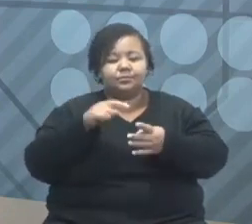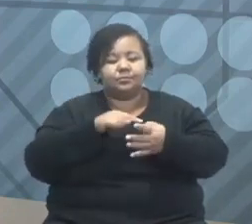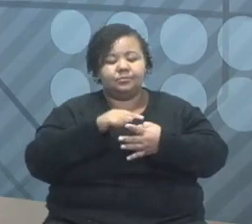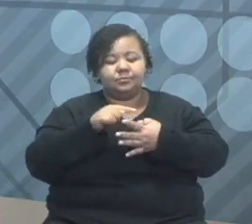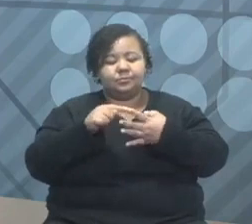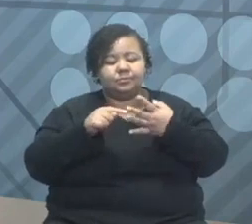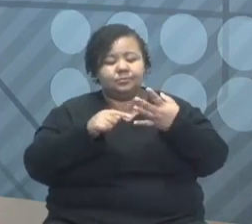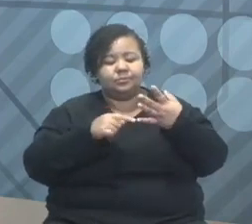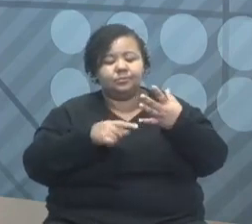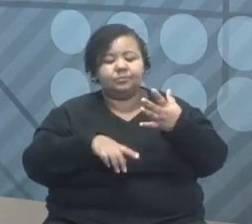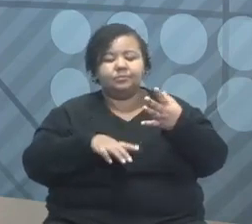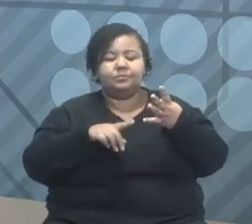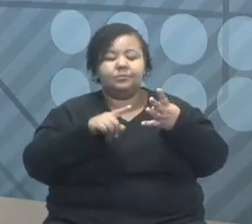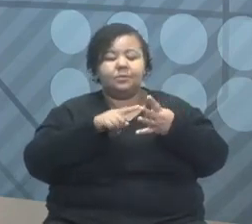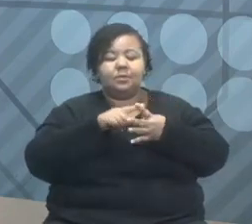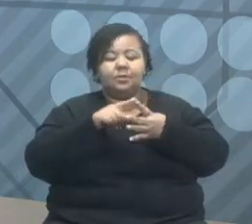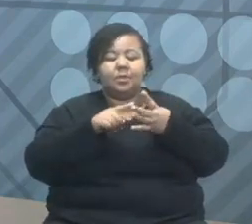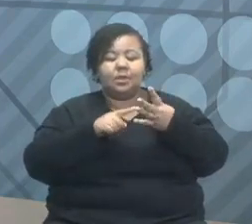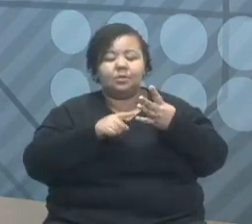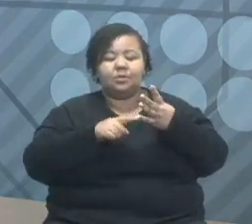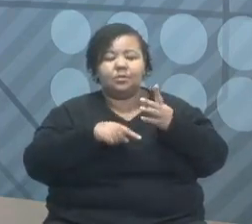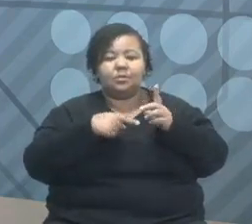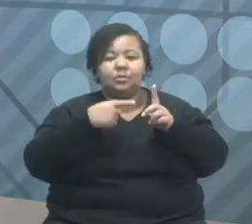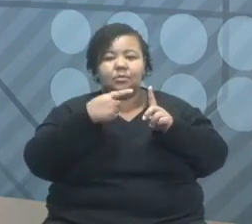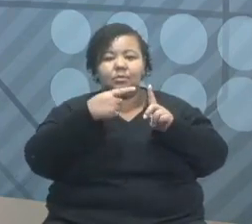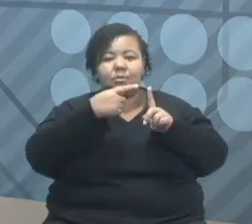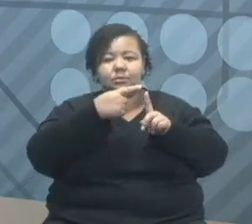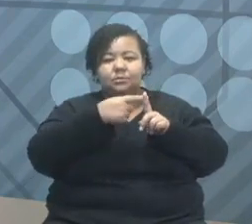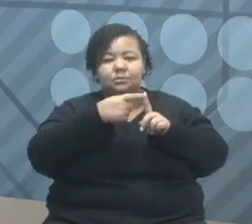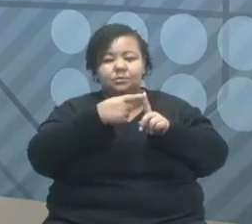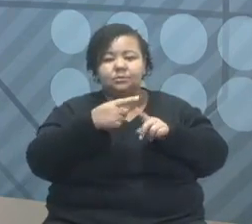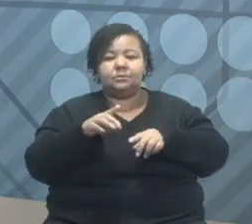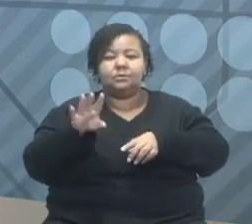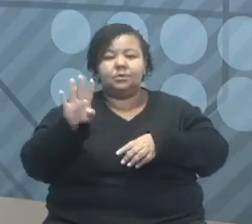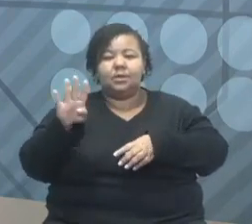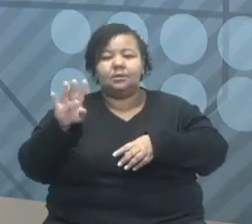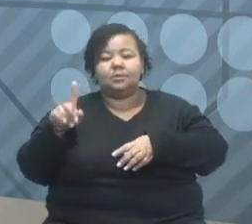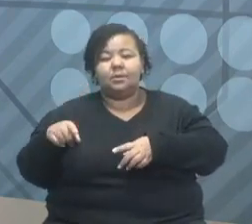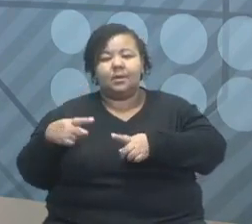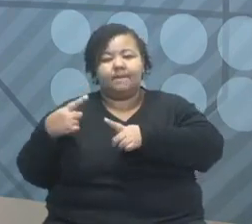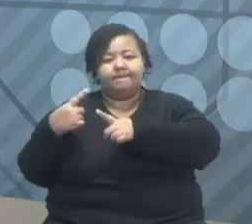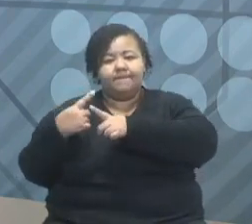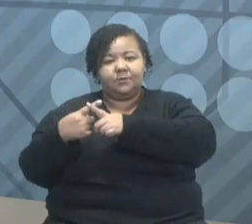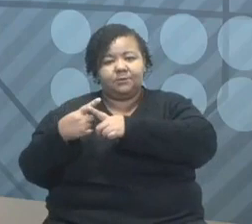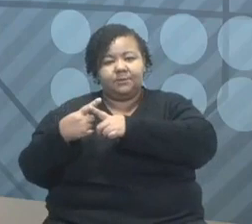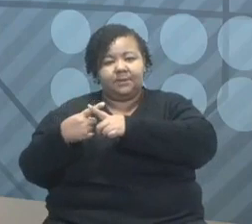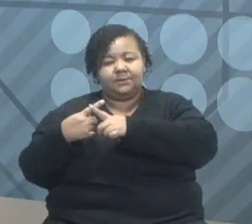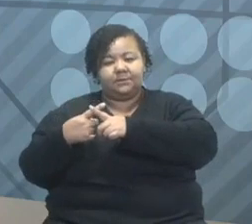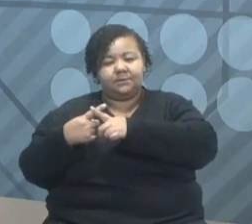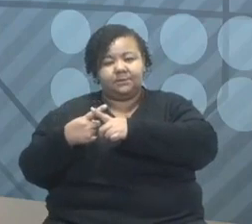axiomas. 4 com relação à adição e 4 com relação à multiplicação por escalar.